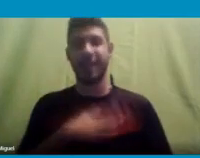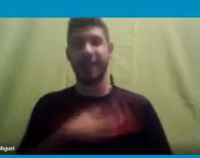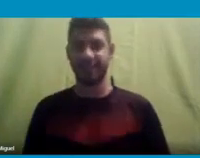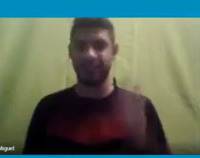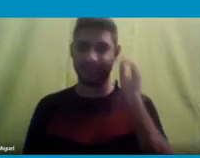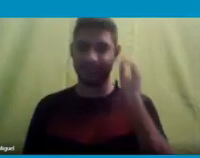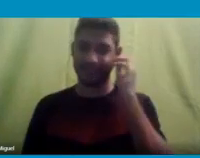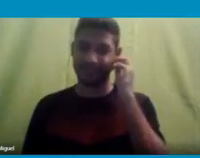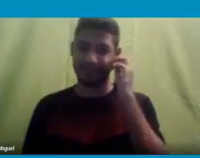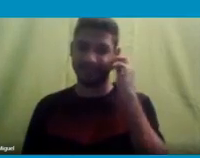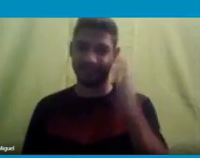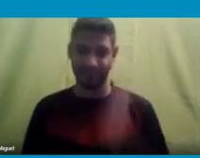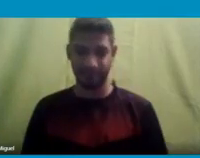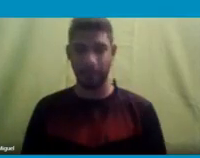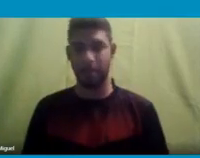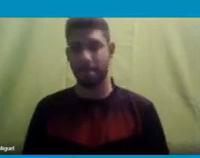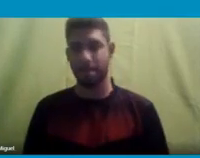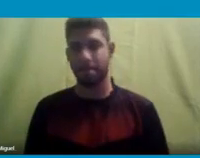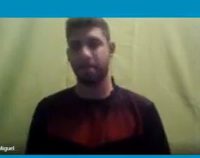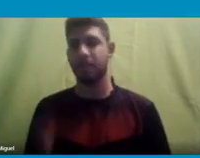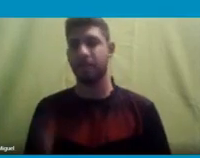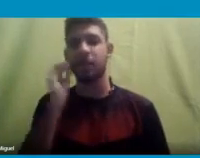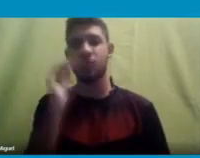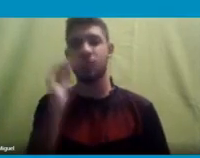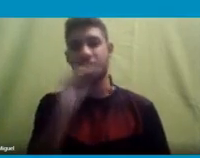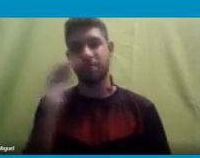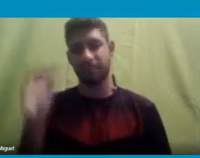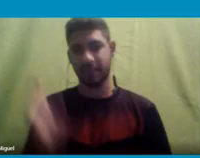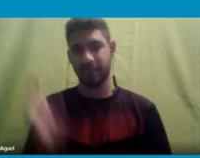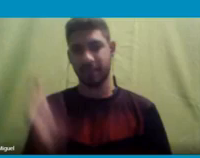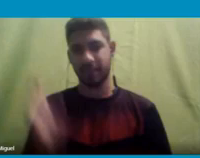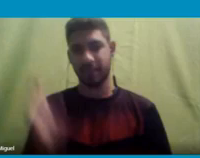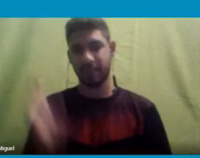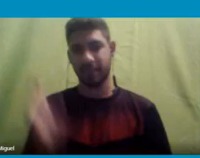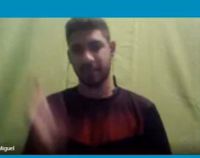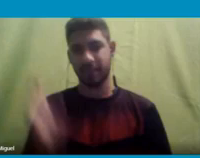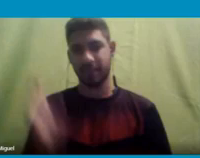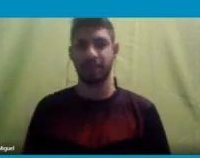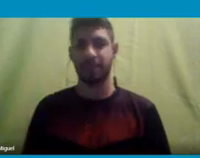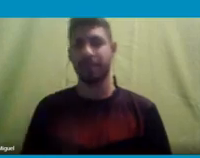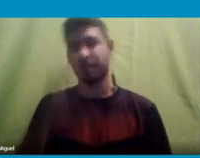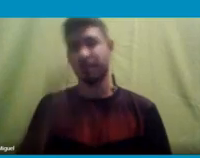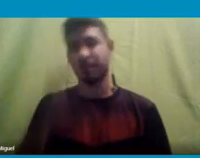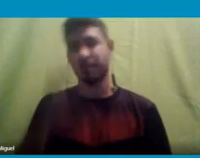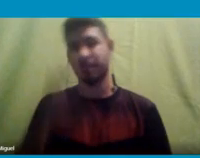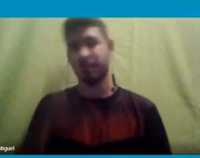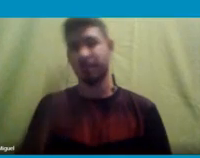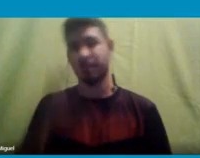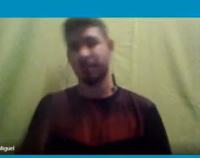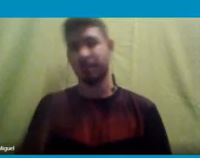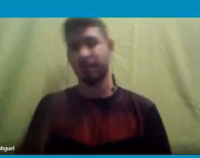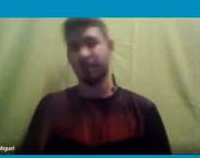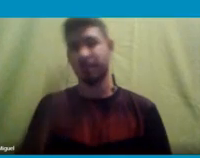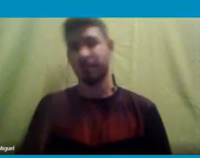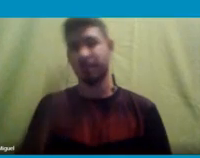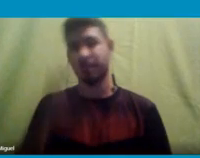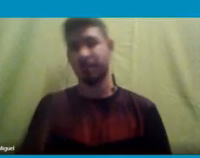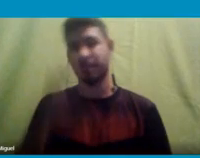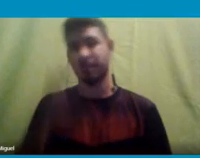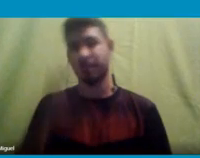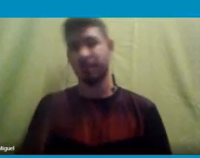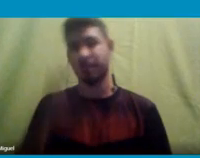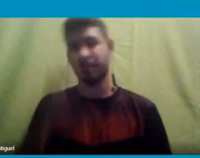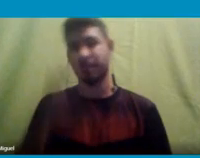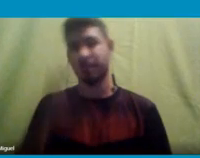certeza. Thanks. Beijo a todos. Muito obrigado pela sua presença. Tá? E vamos, então, passar às